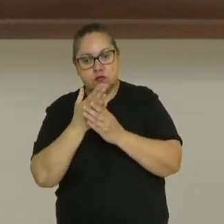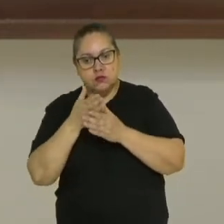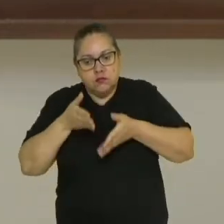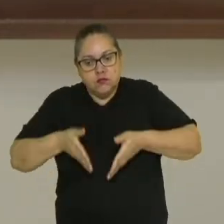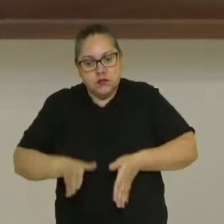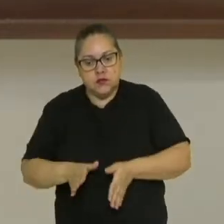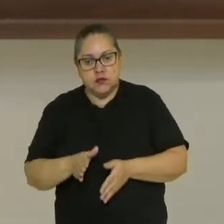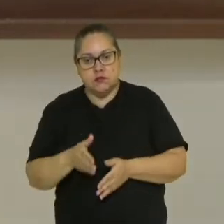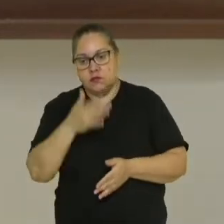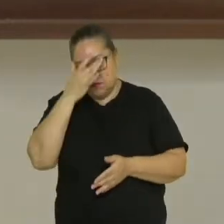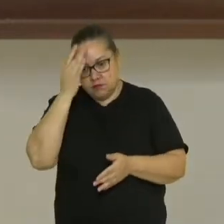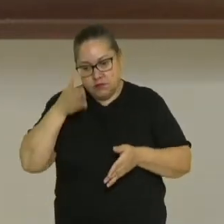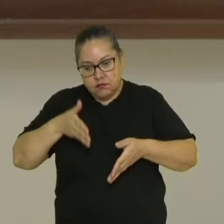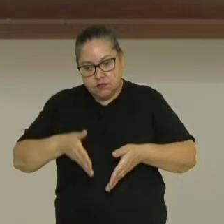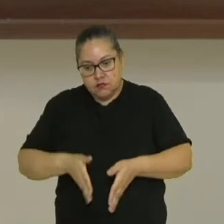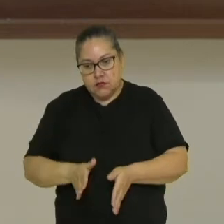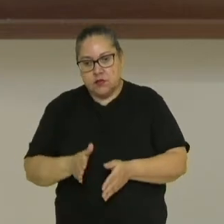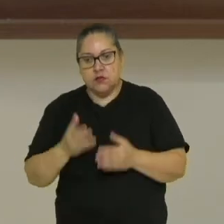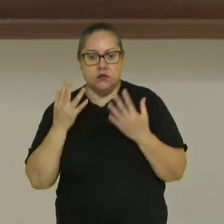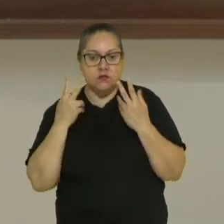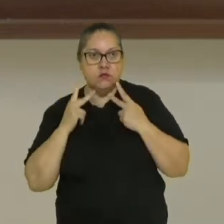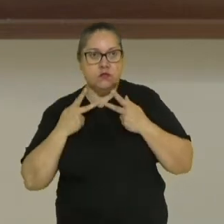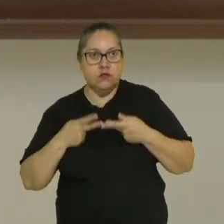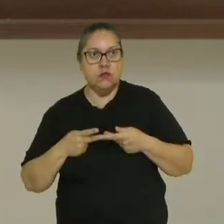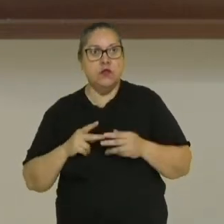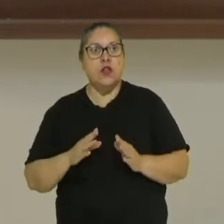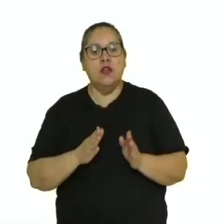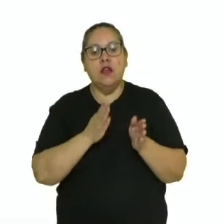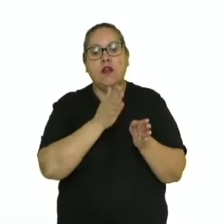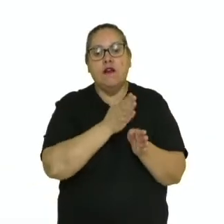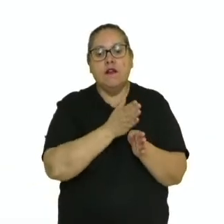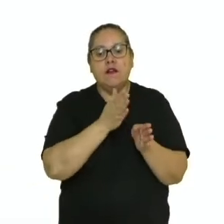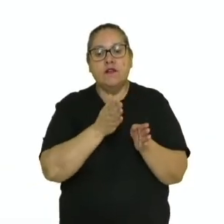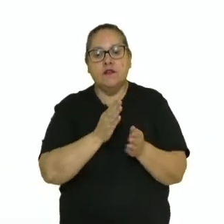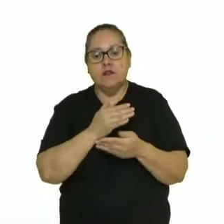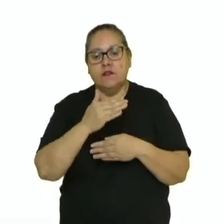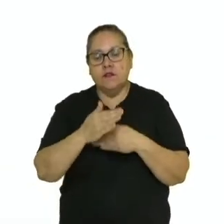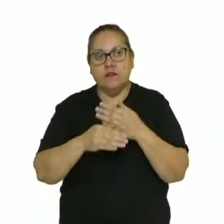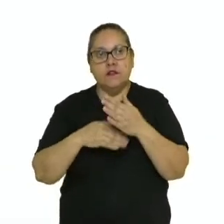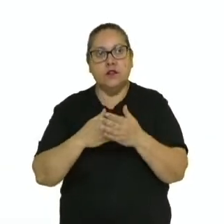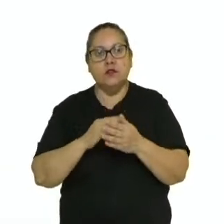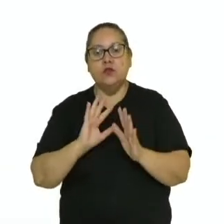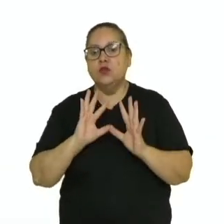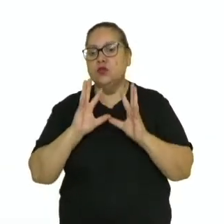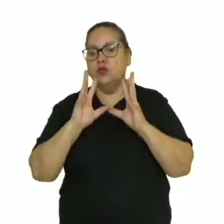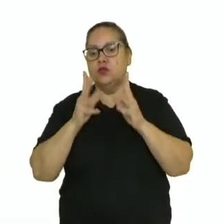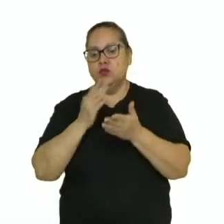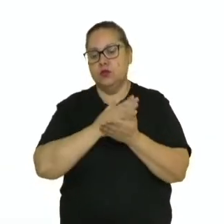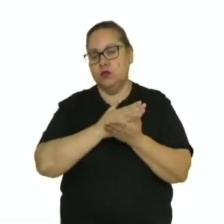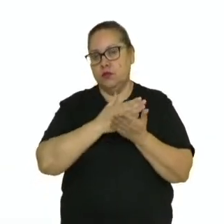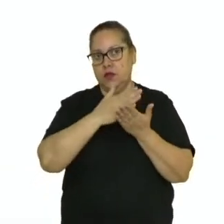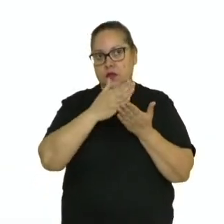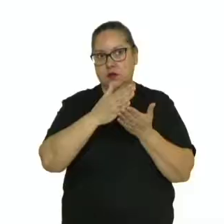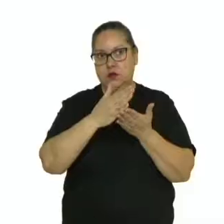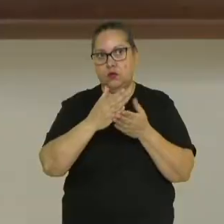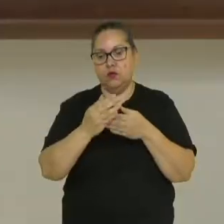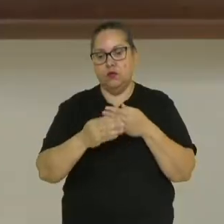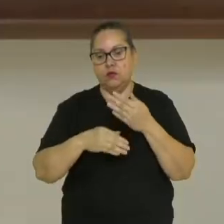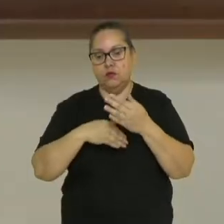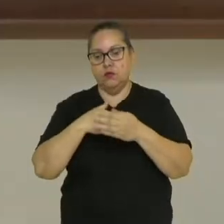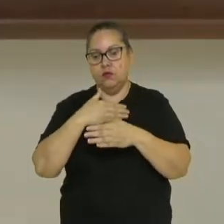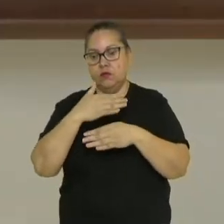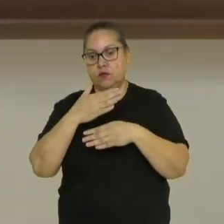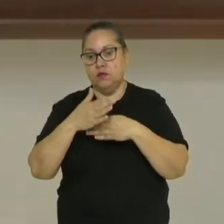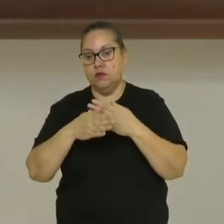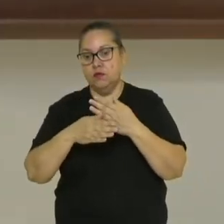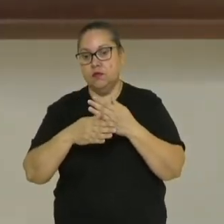indivíduos. Então, essa é a importância. Vamos lá para a fase da meiose. Tudo se inicia como um processo